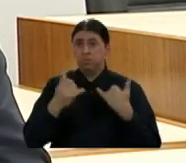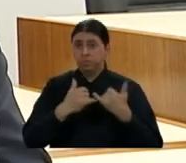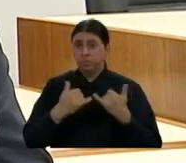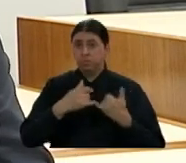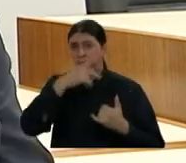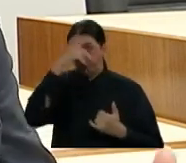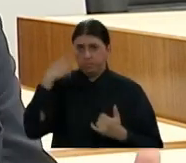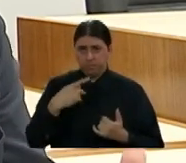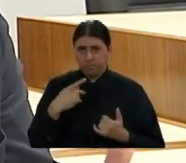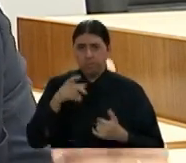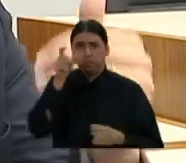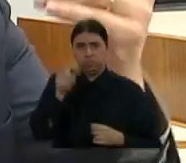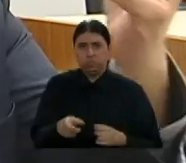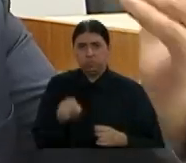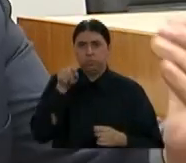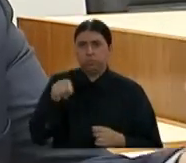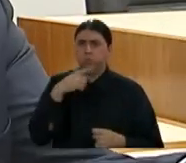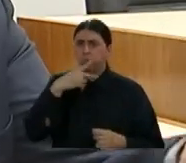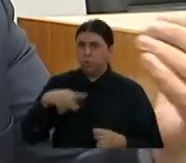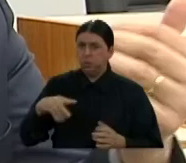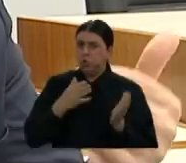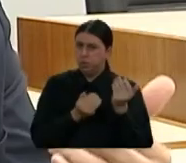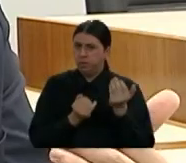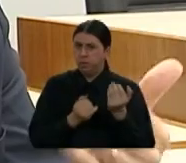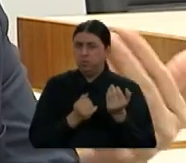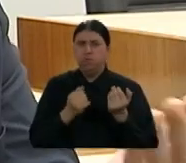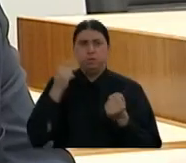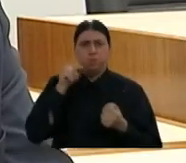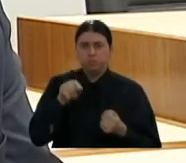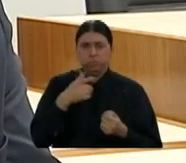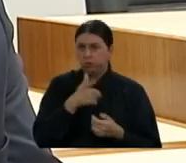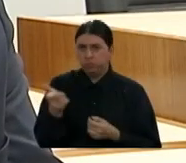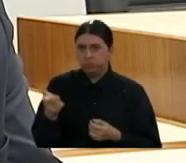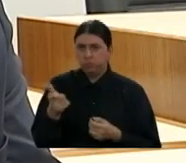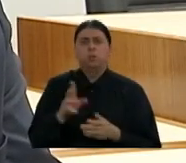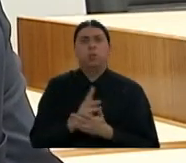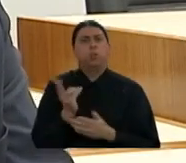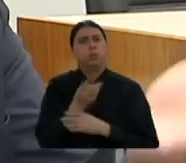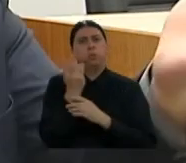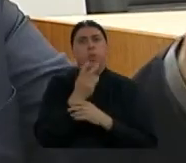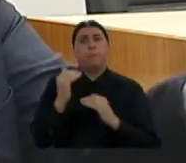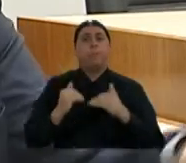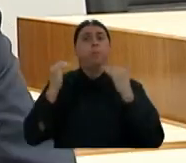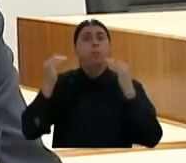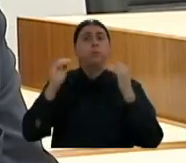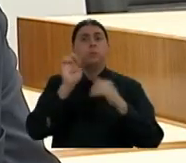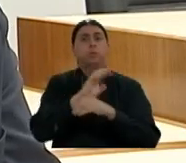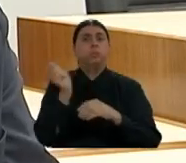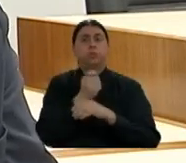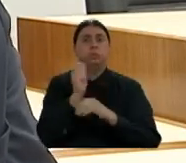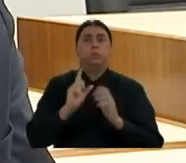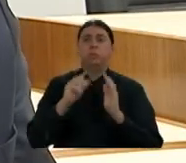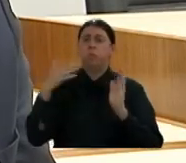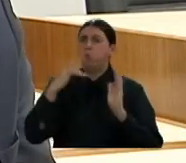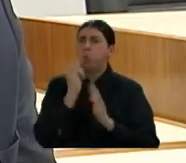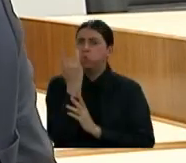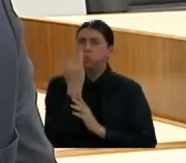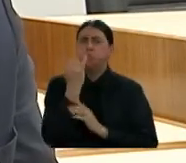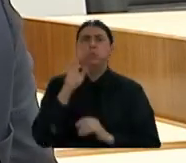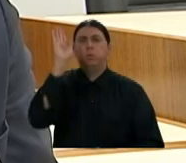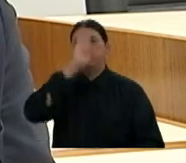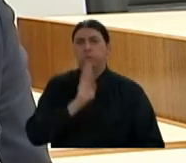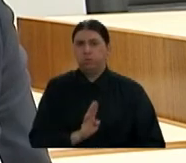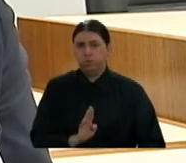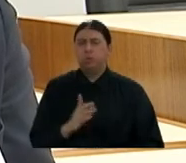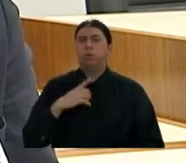adolescente eu vou buscar os habilitados no estado do ganso e por último no brasil então eu estou falando